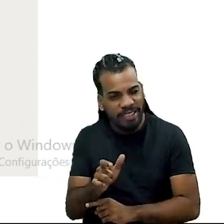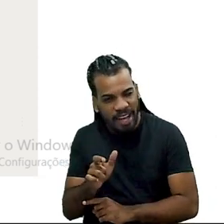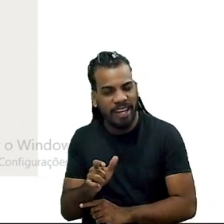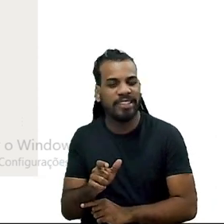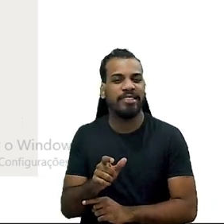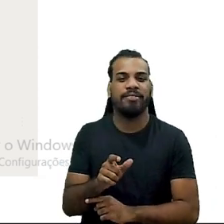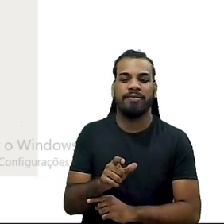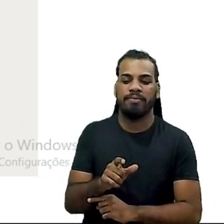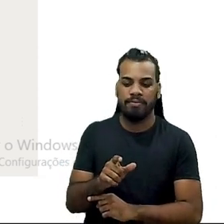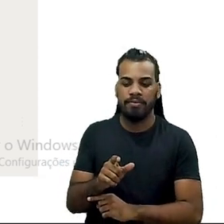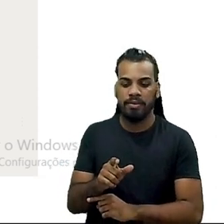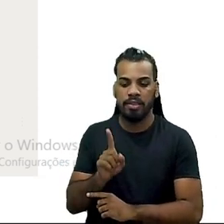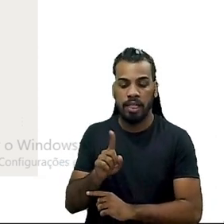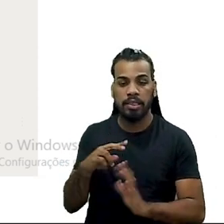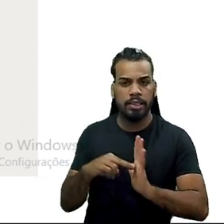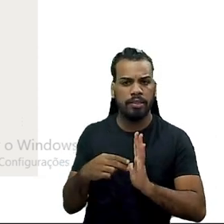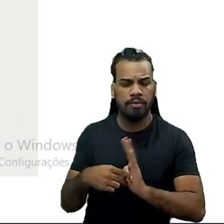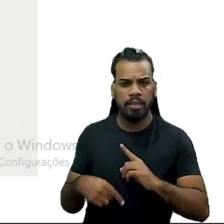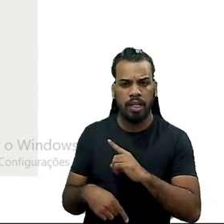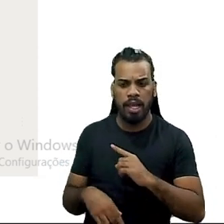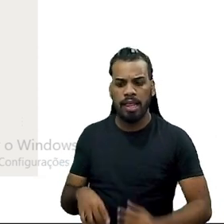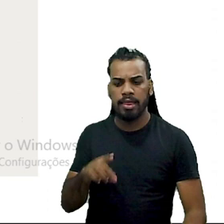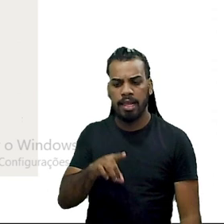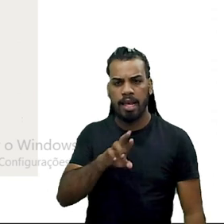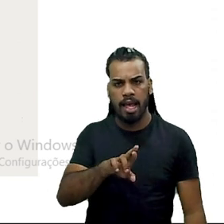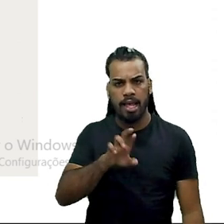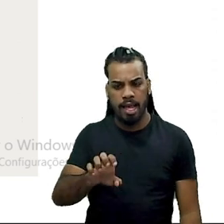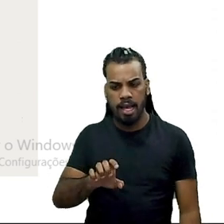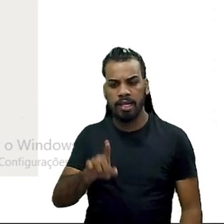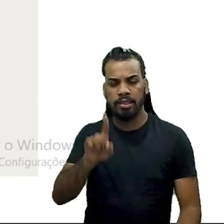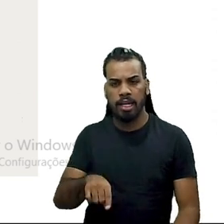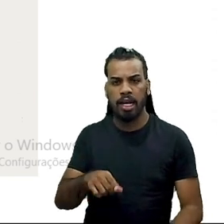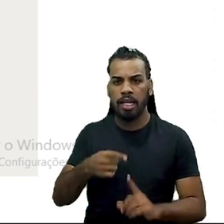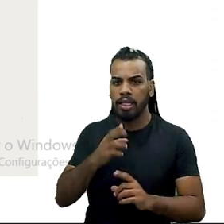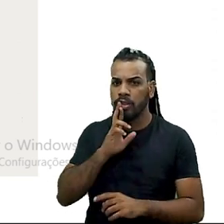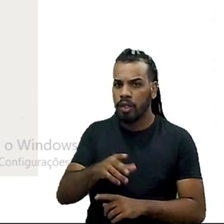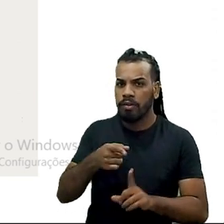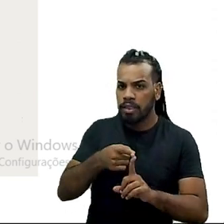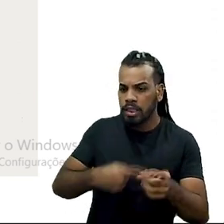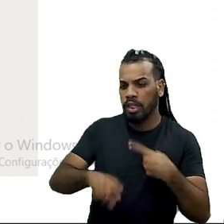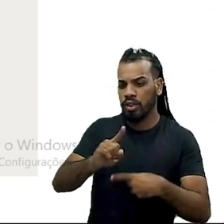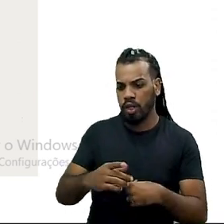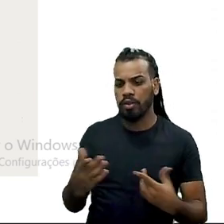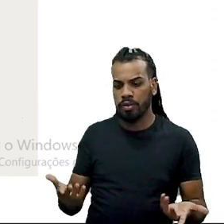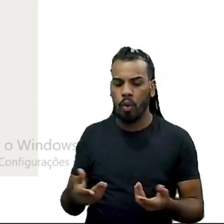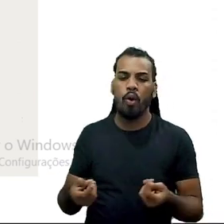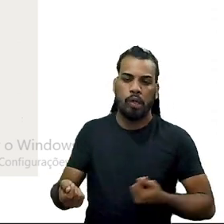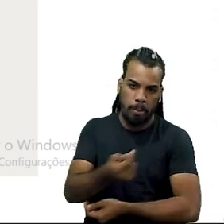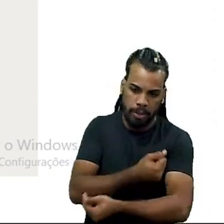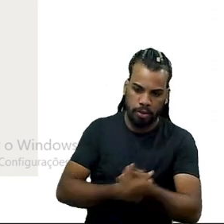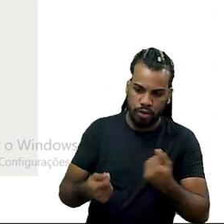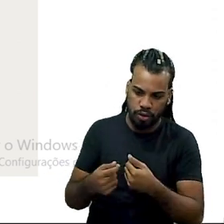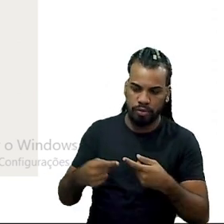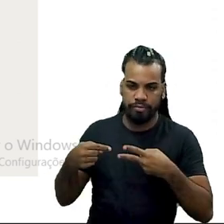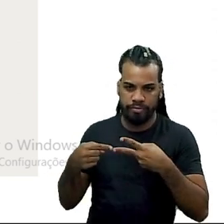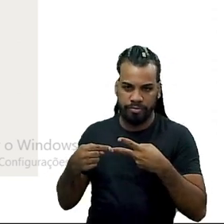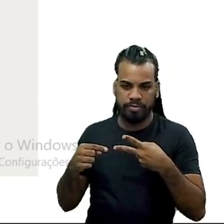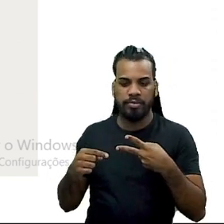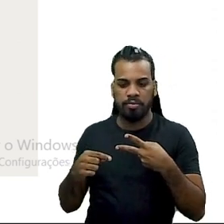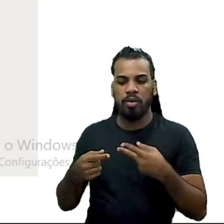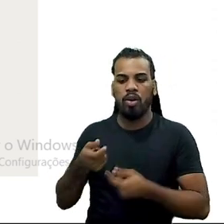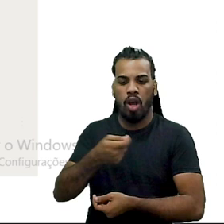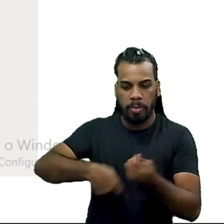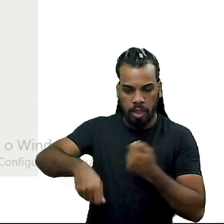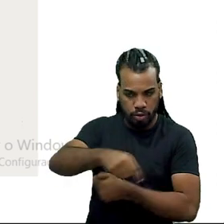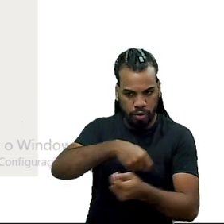mais técnica é chamado DRE, que é demonstrativo de resultado. O capital de giro já falamos um pouco, né? E podemos conversar um pouco